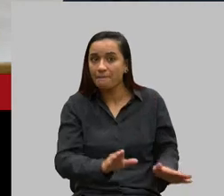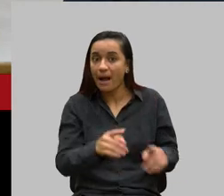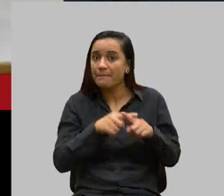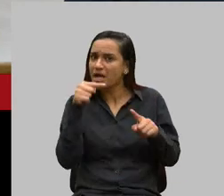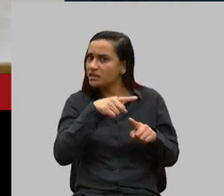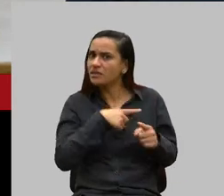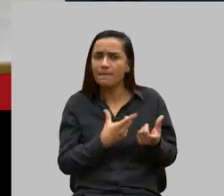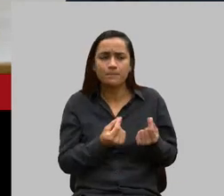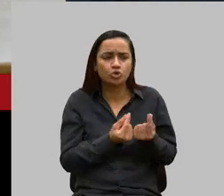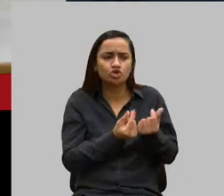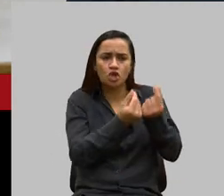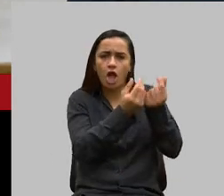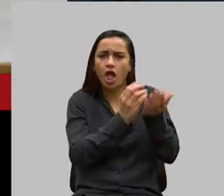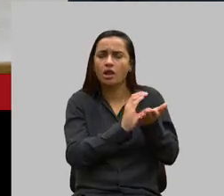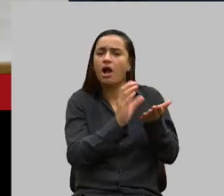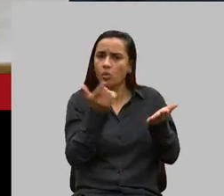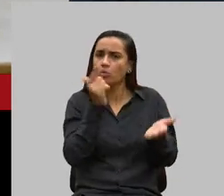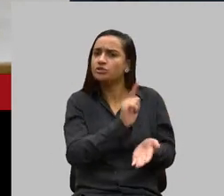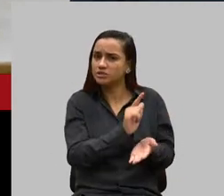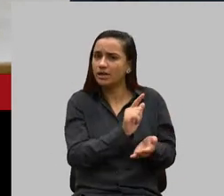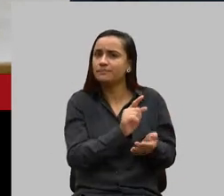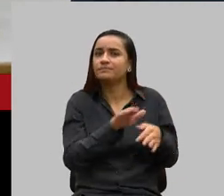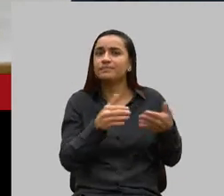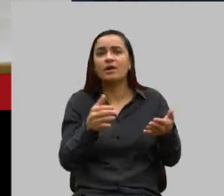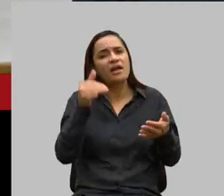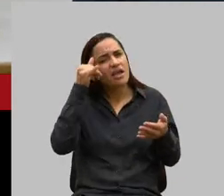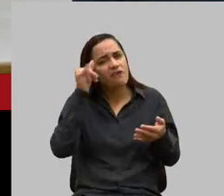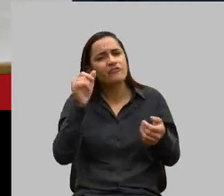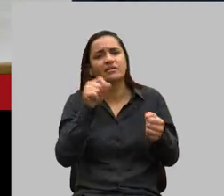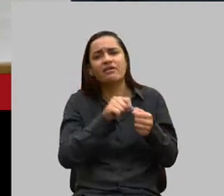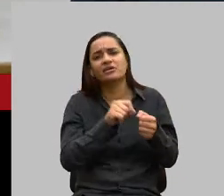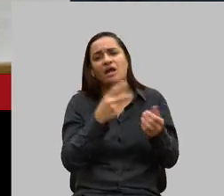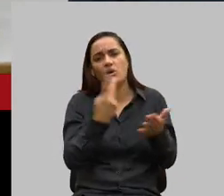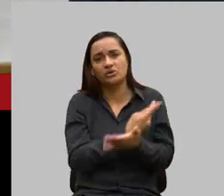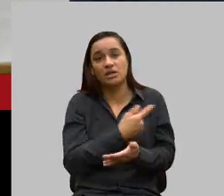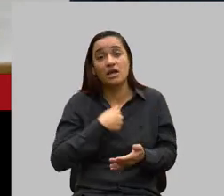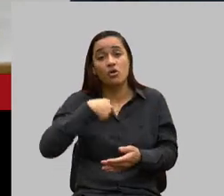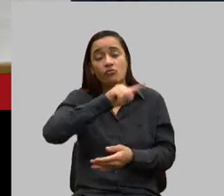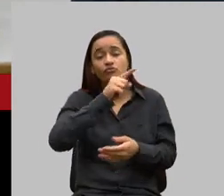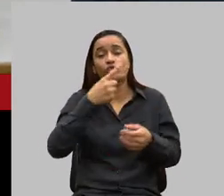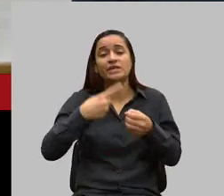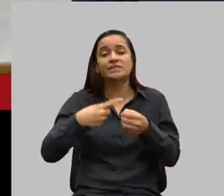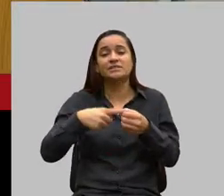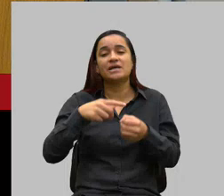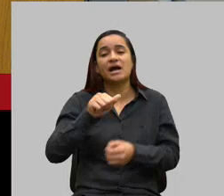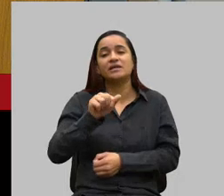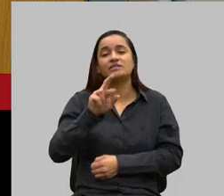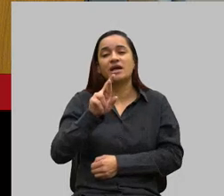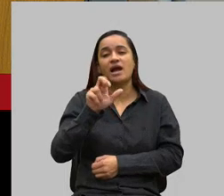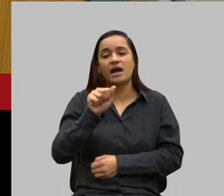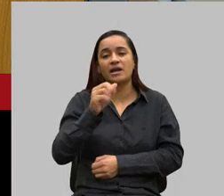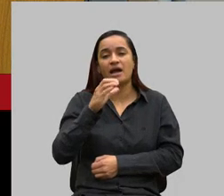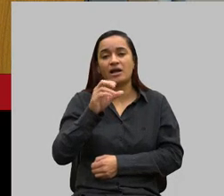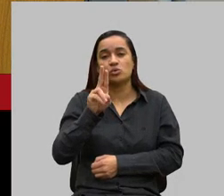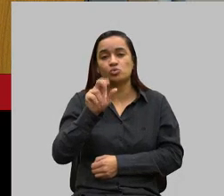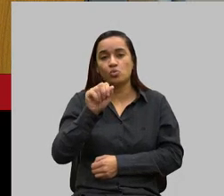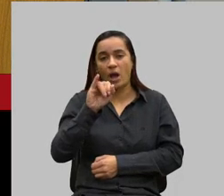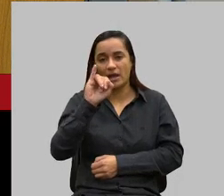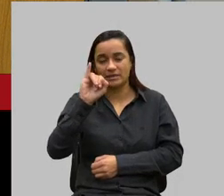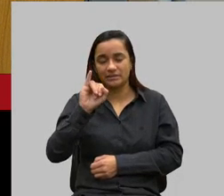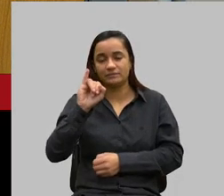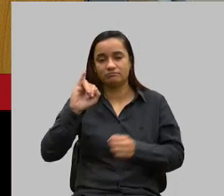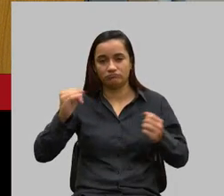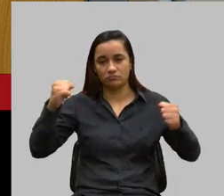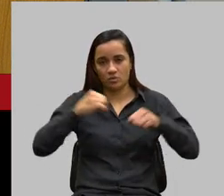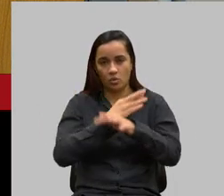entrar no nos pactos posições eu mesmo tive em Araçuaí com a turma toda lá agora né Já